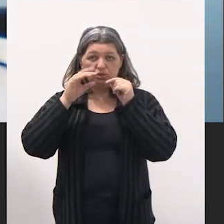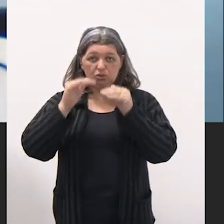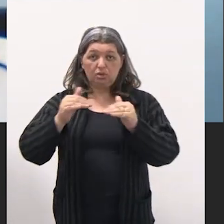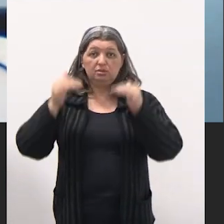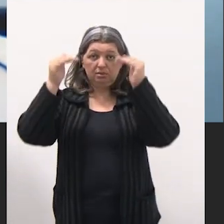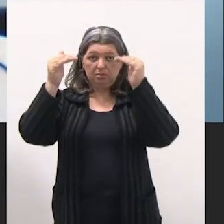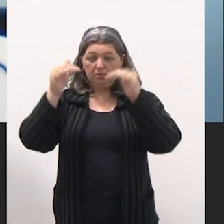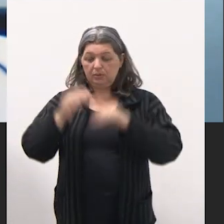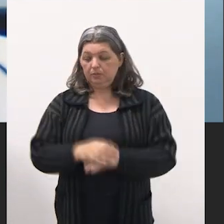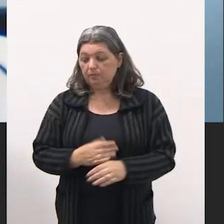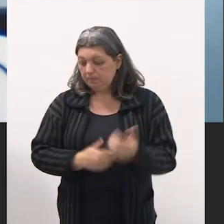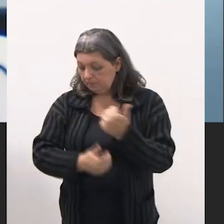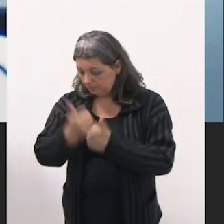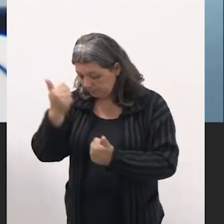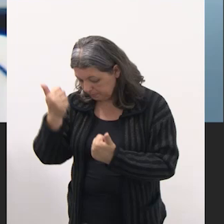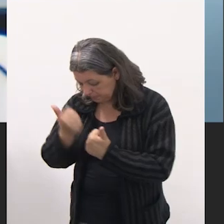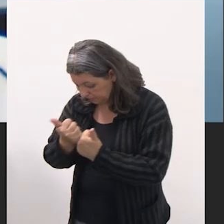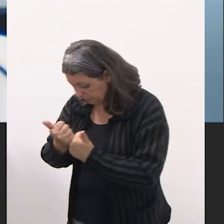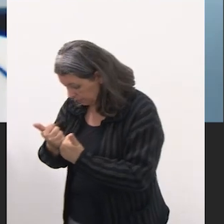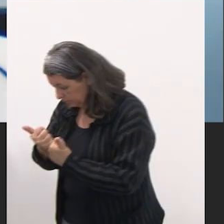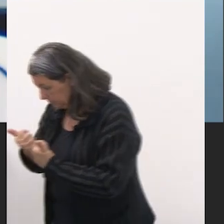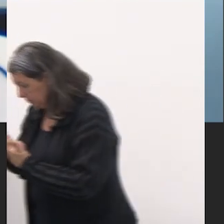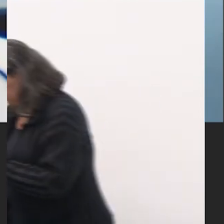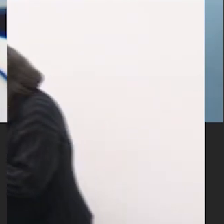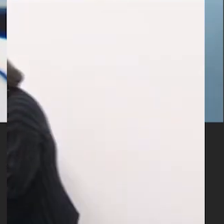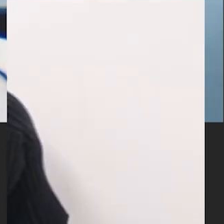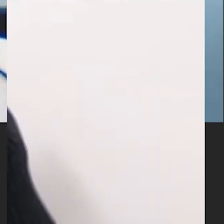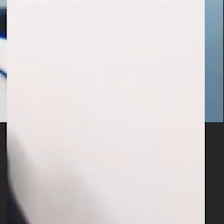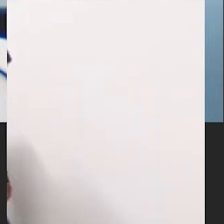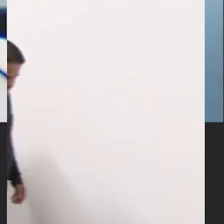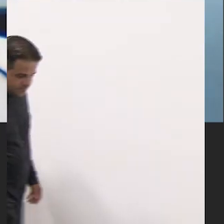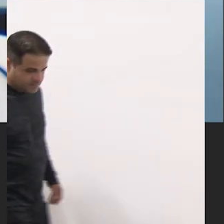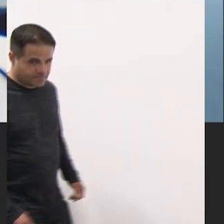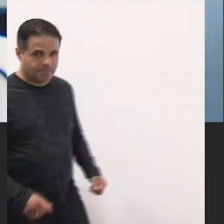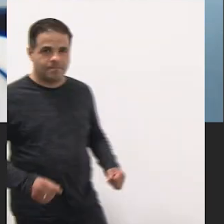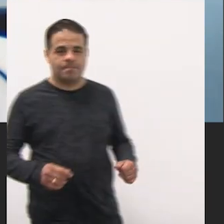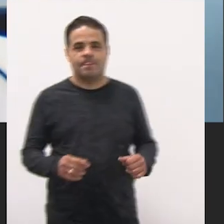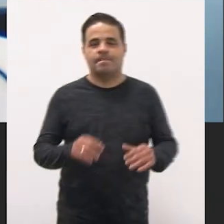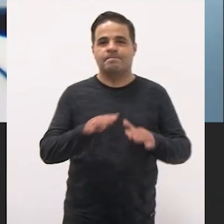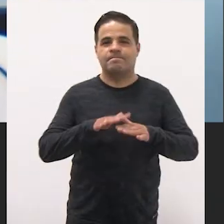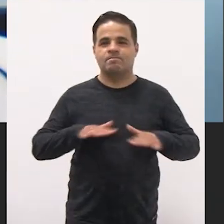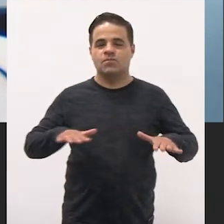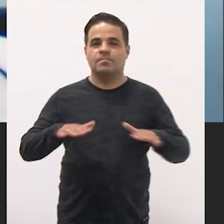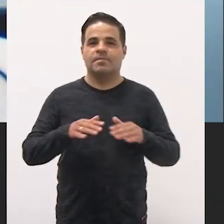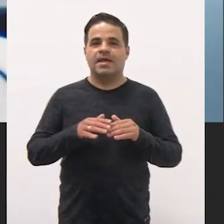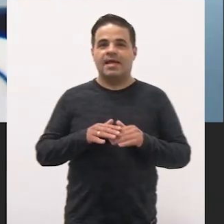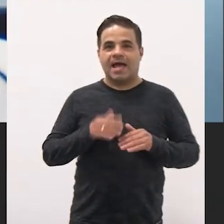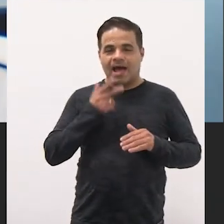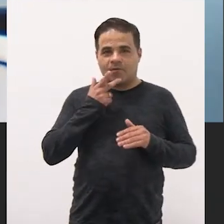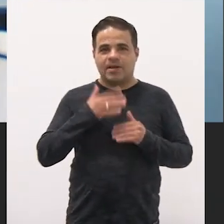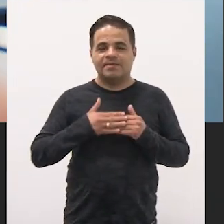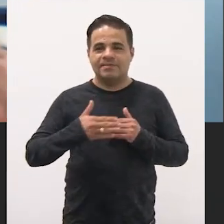cima. Então, ela não podia cuidar do dente, porque ela